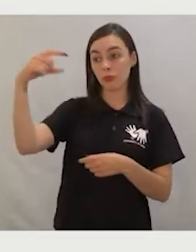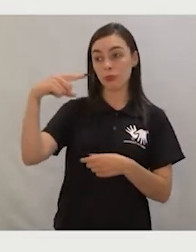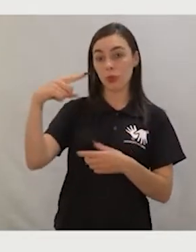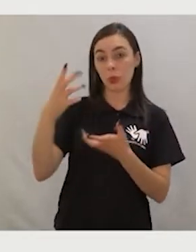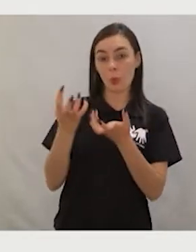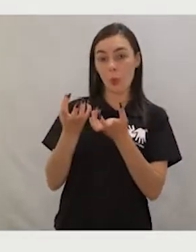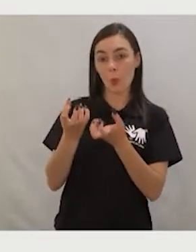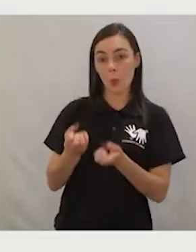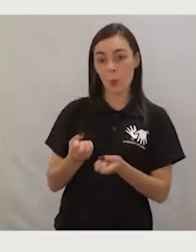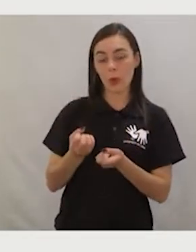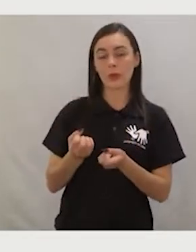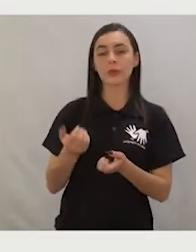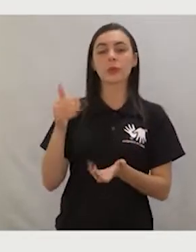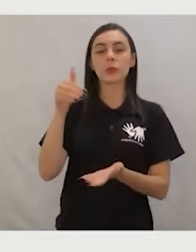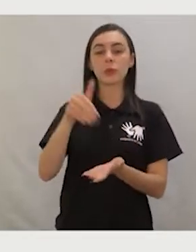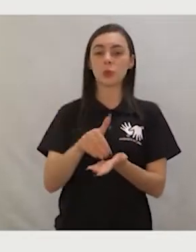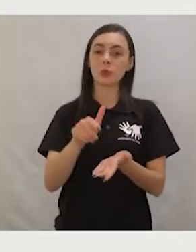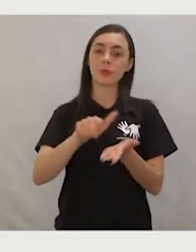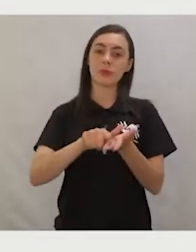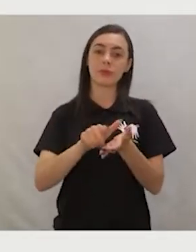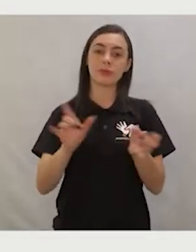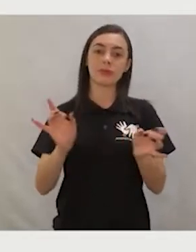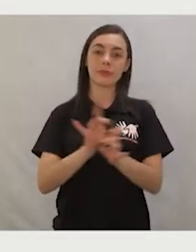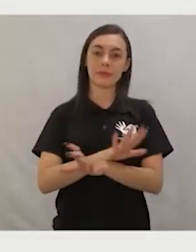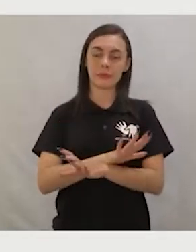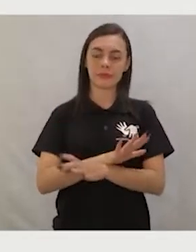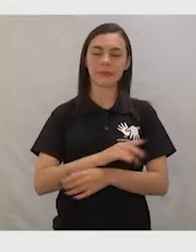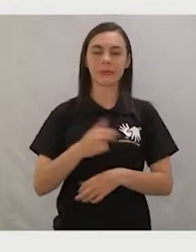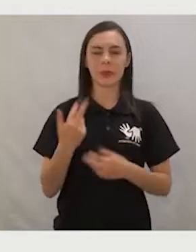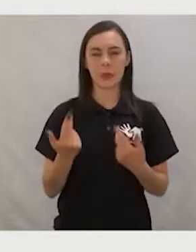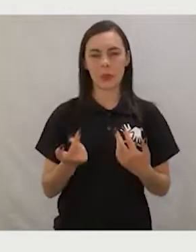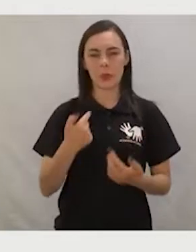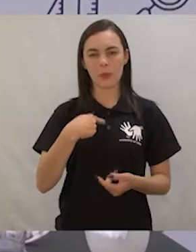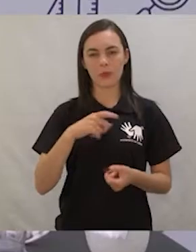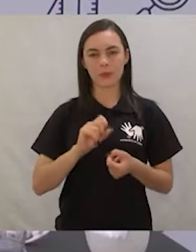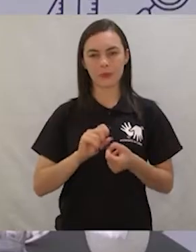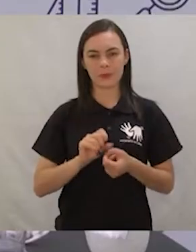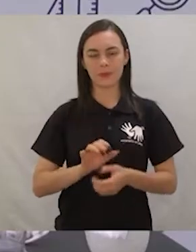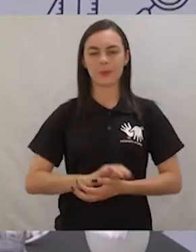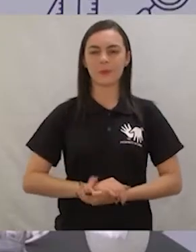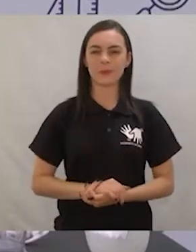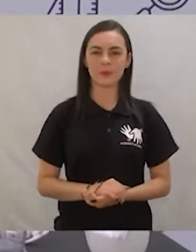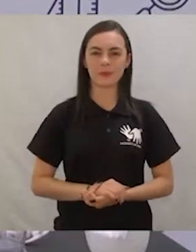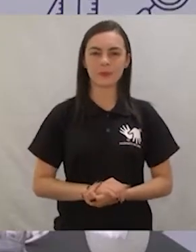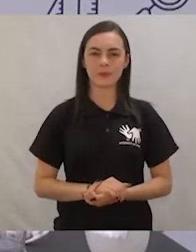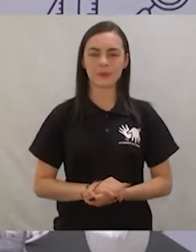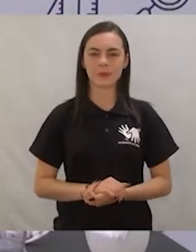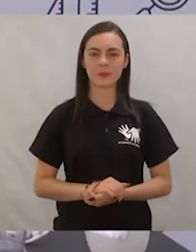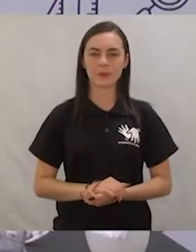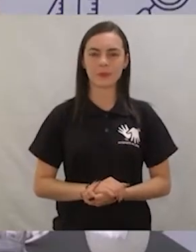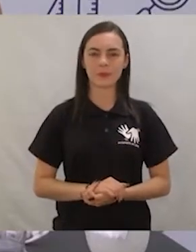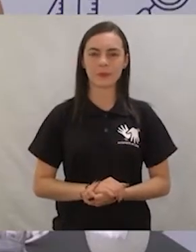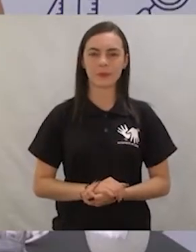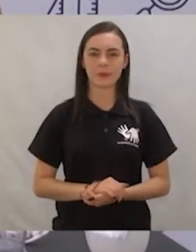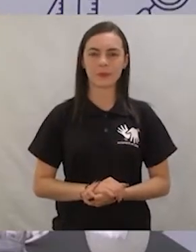e por último você vai ter o seu papel, igual o que eu e a professora Liliane fizemos aqui, certo?